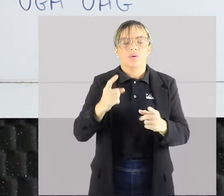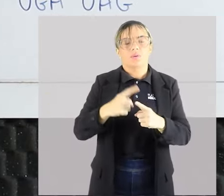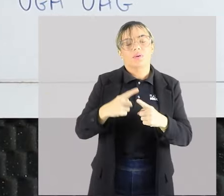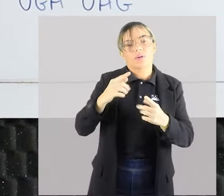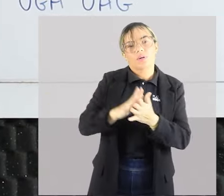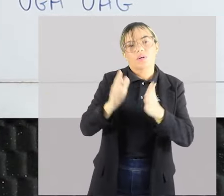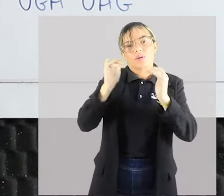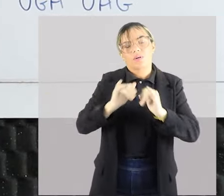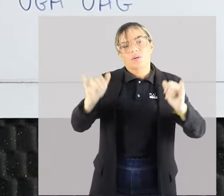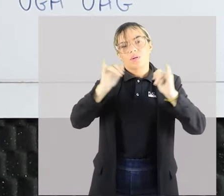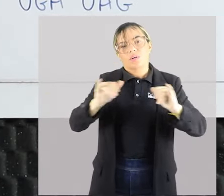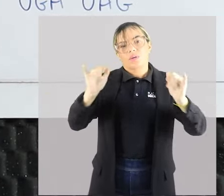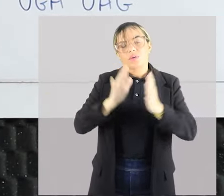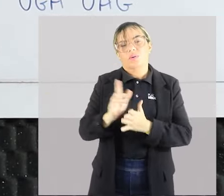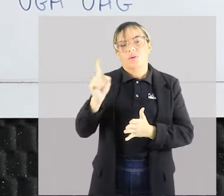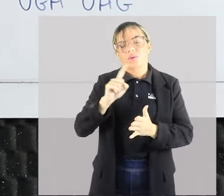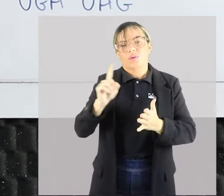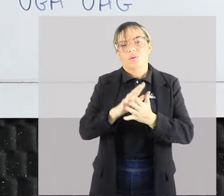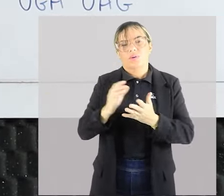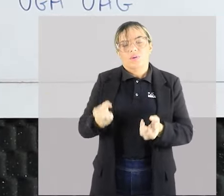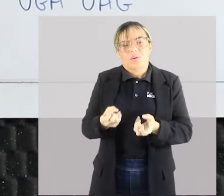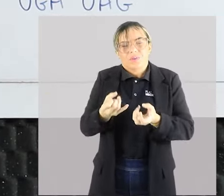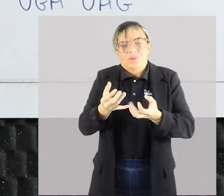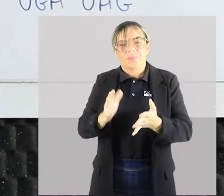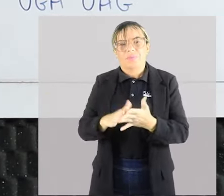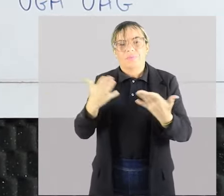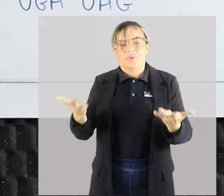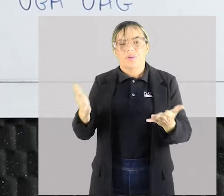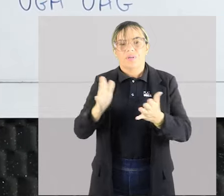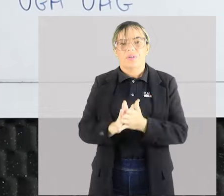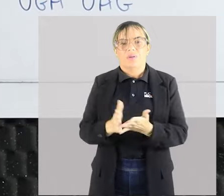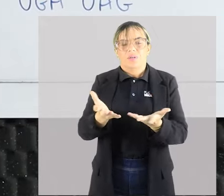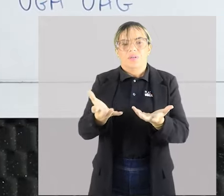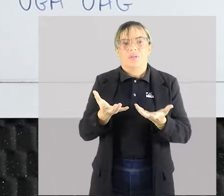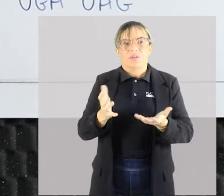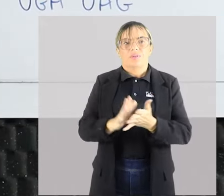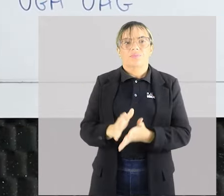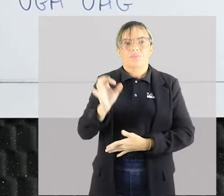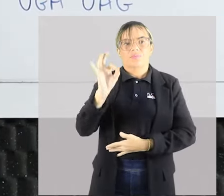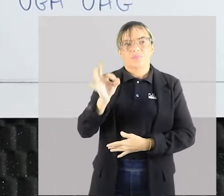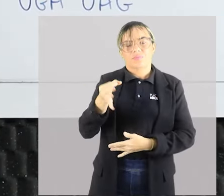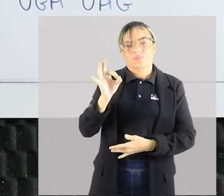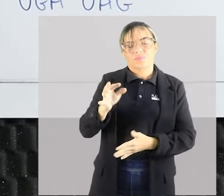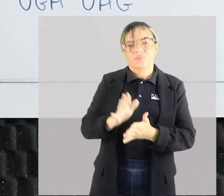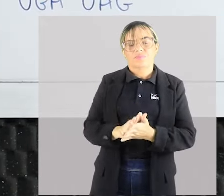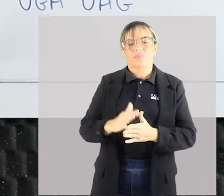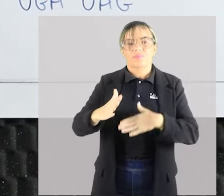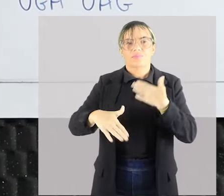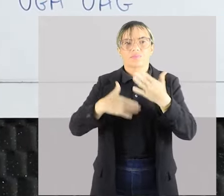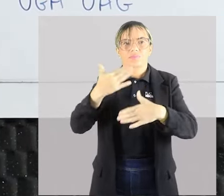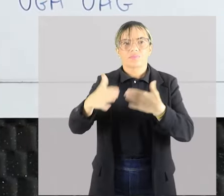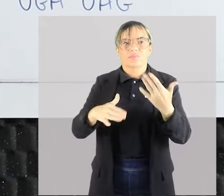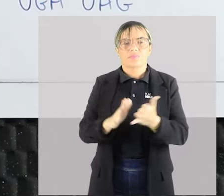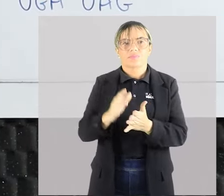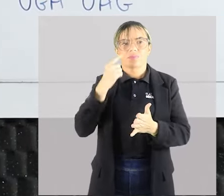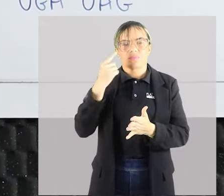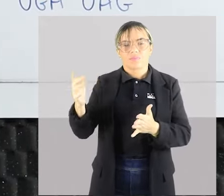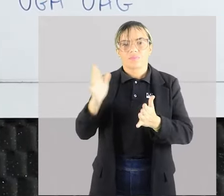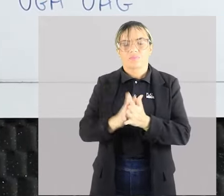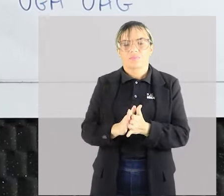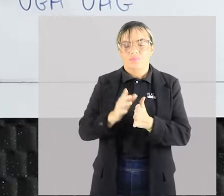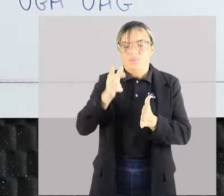essas informações elas não expressam ali pra gente o que a gente quer tá certo esse processo de corte